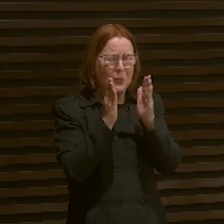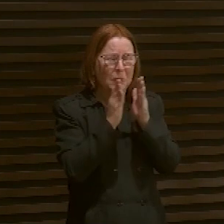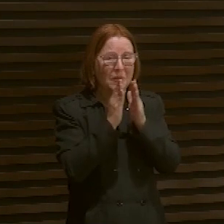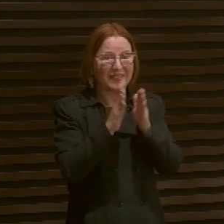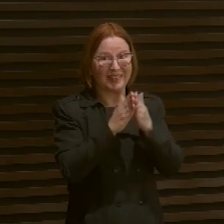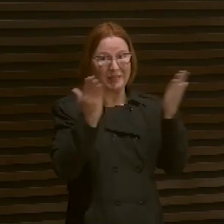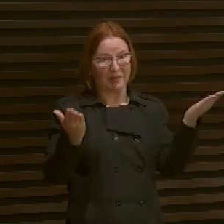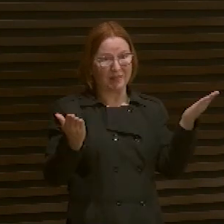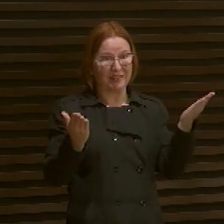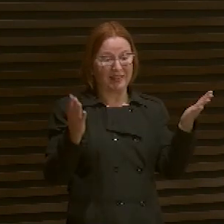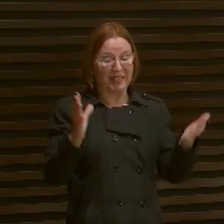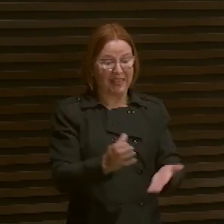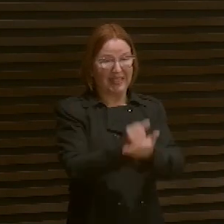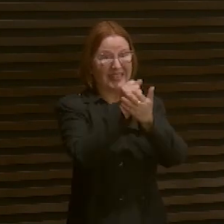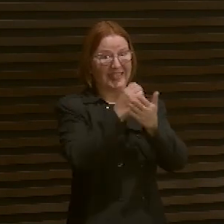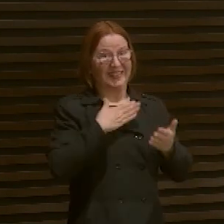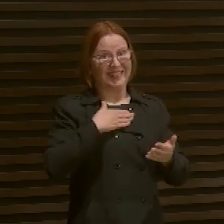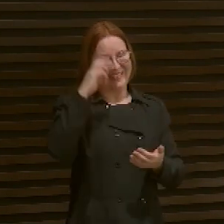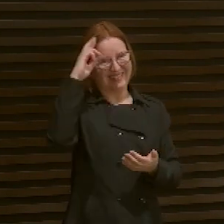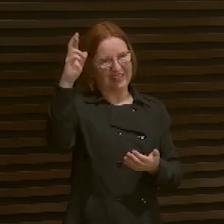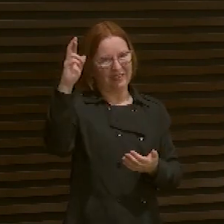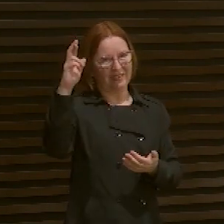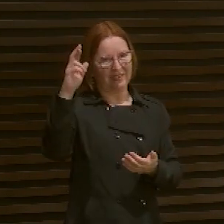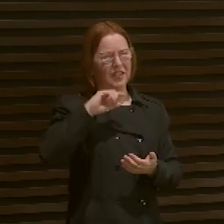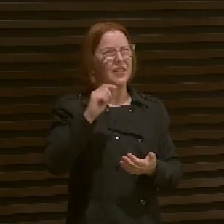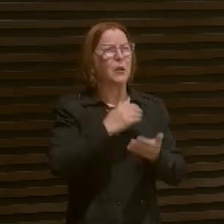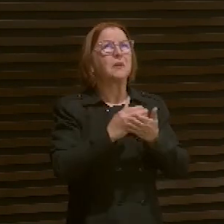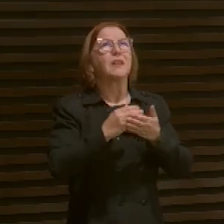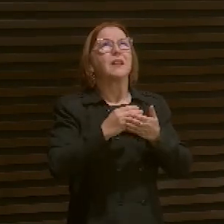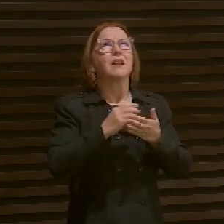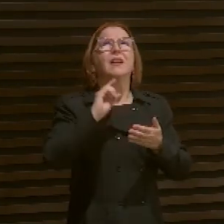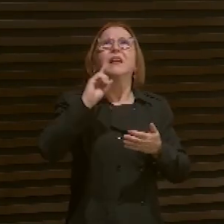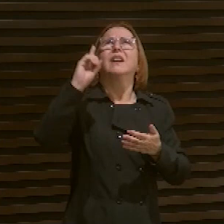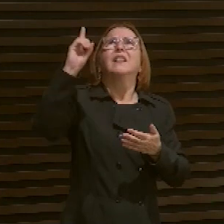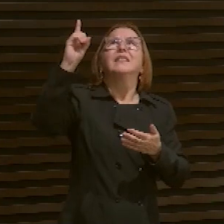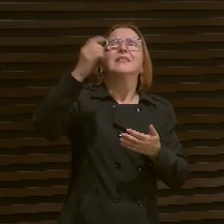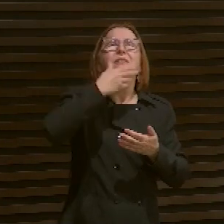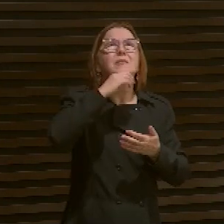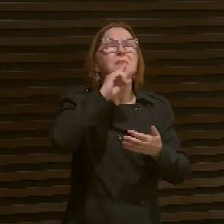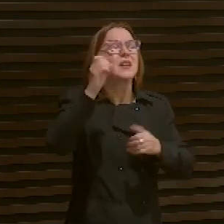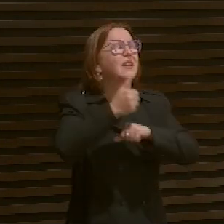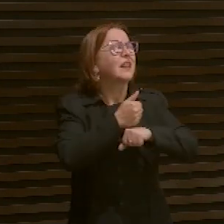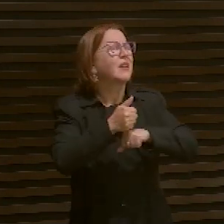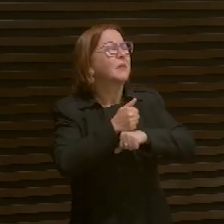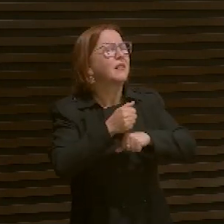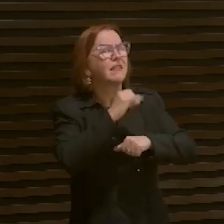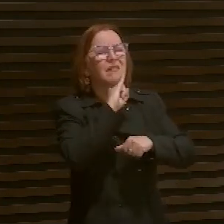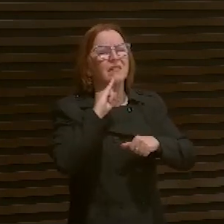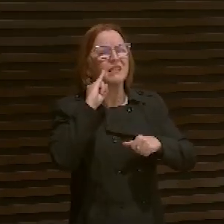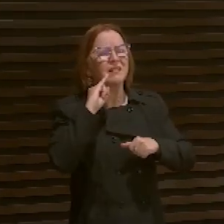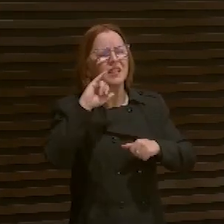Salva-me, Senhor. Ele não orou assim, ó Deus, Pai de Abraão, de Isaac, de Jacó, Salvador de